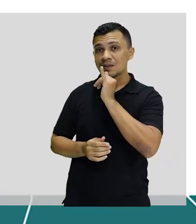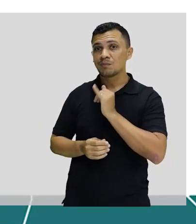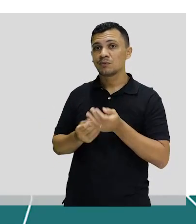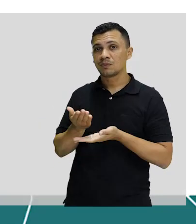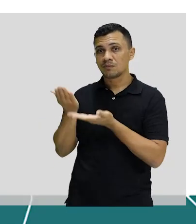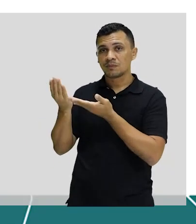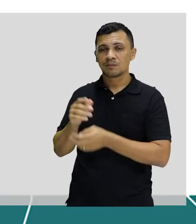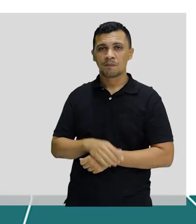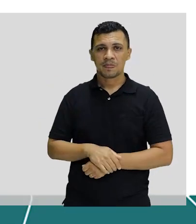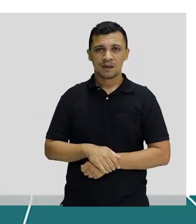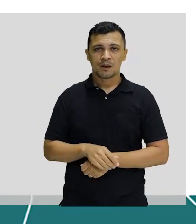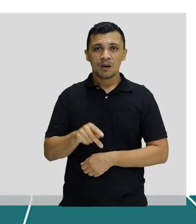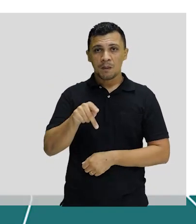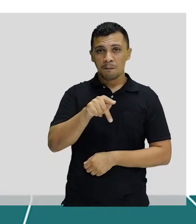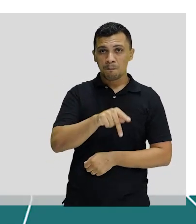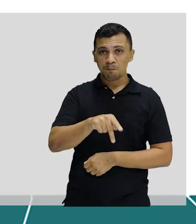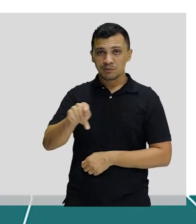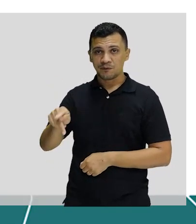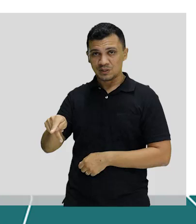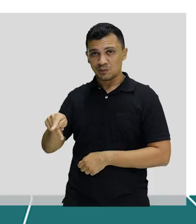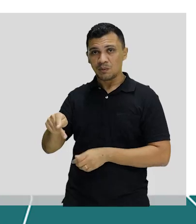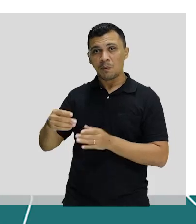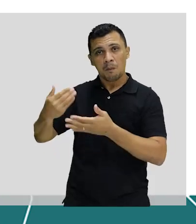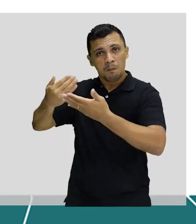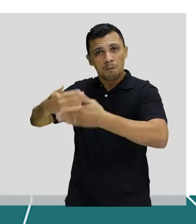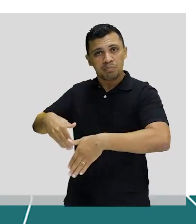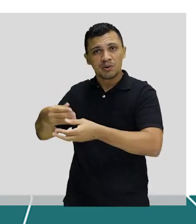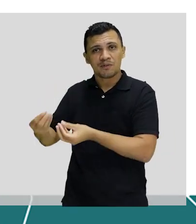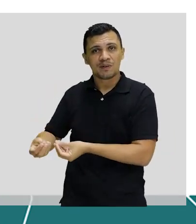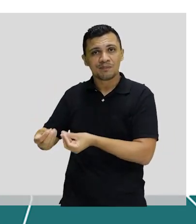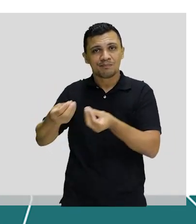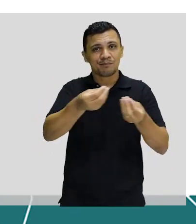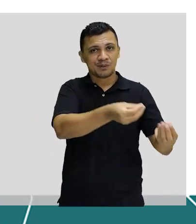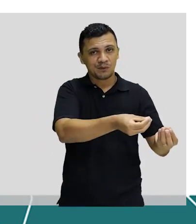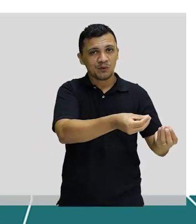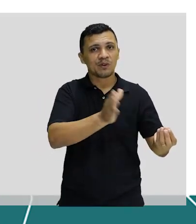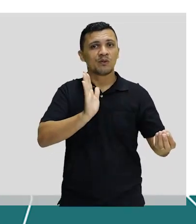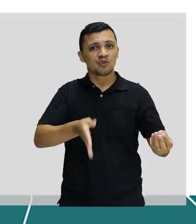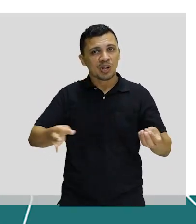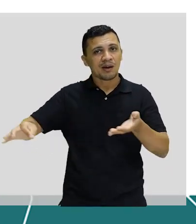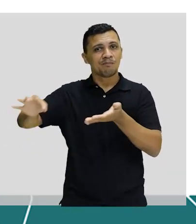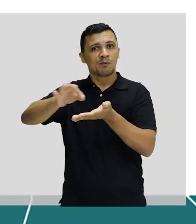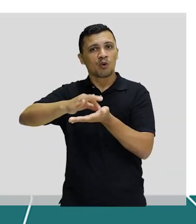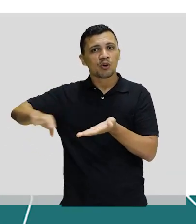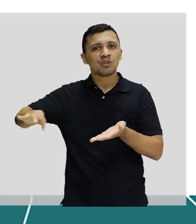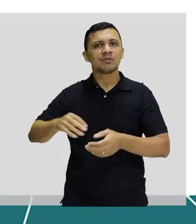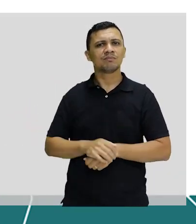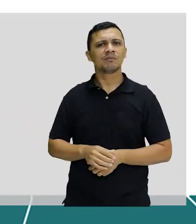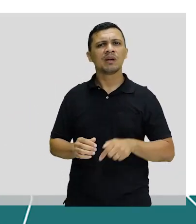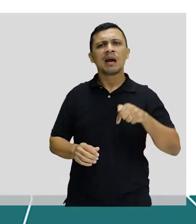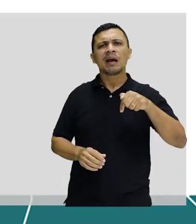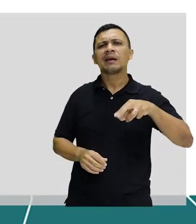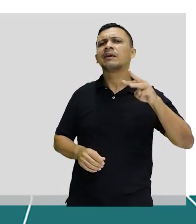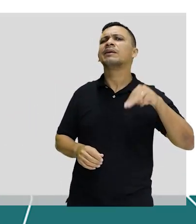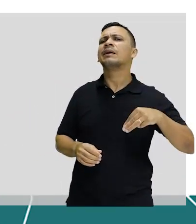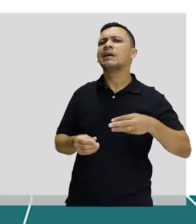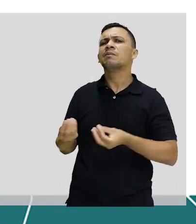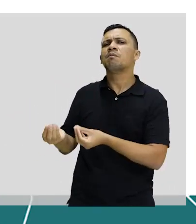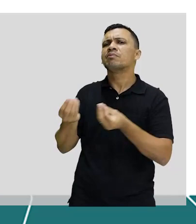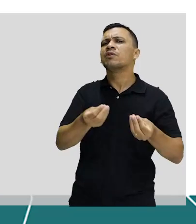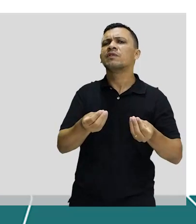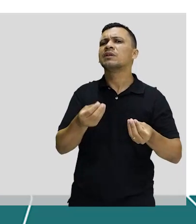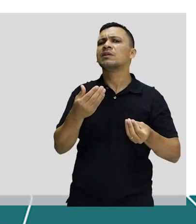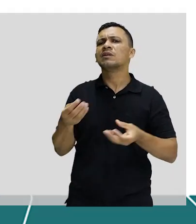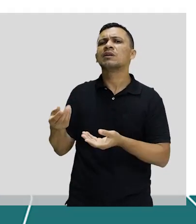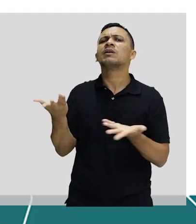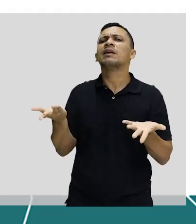professor devolveu as provas corrigidas. Quem devolveu as provas corrigidas? O professor. Então, aí que no caso, o